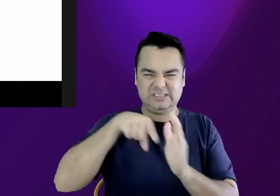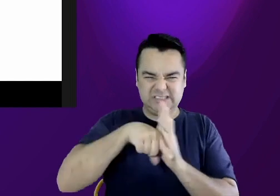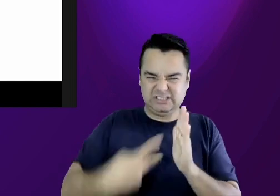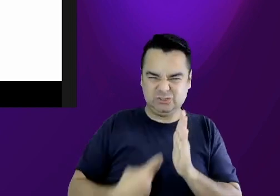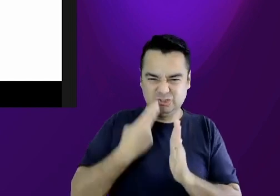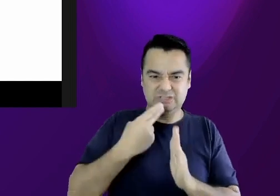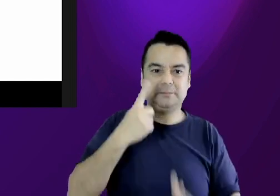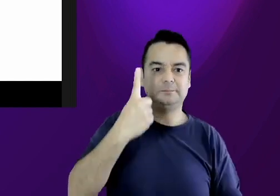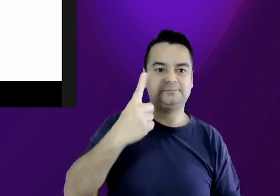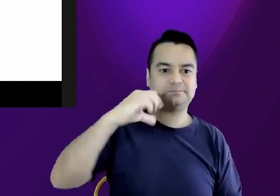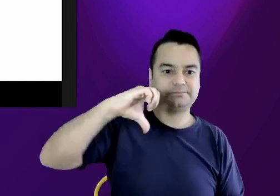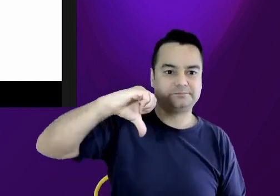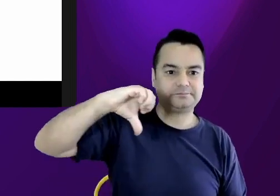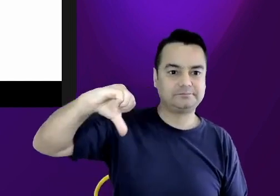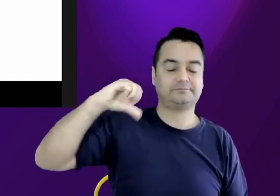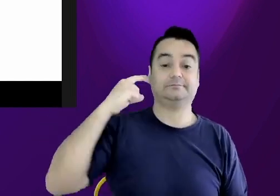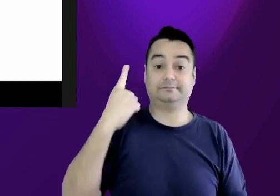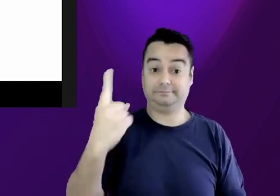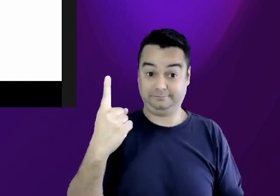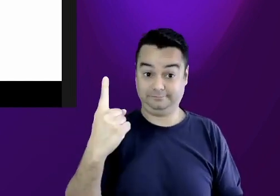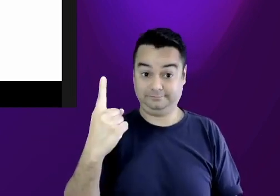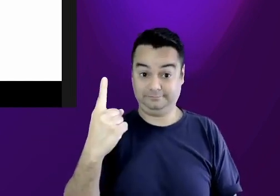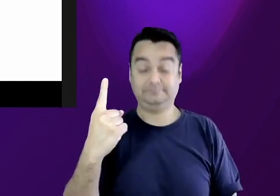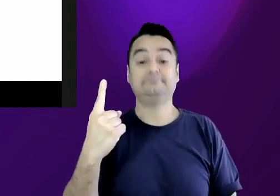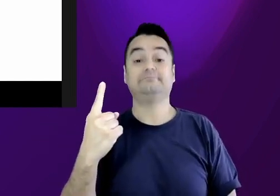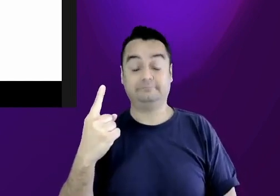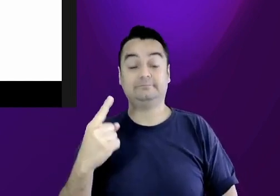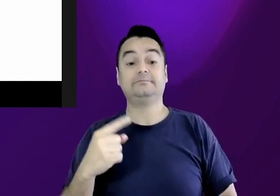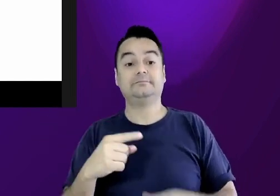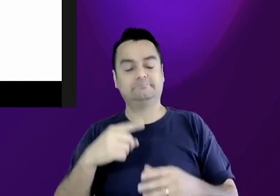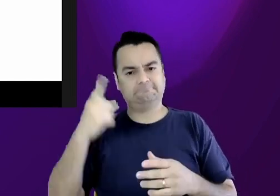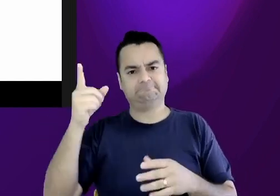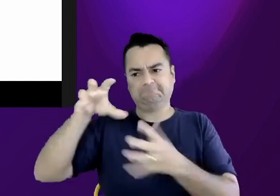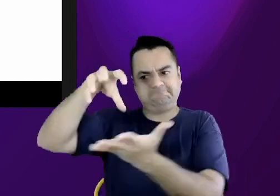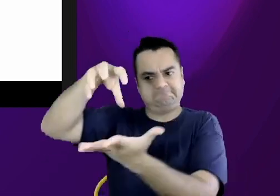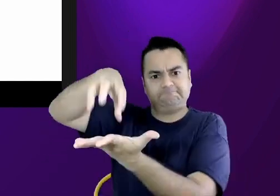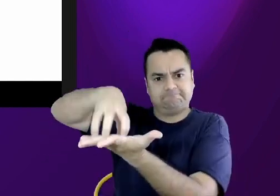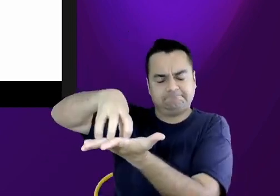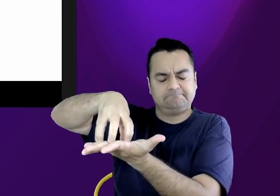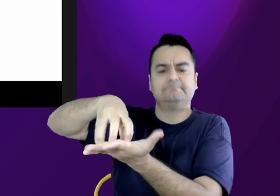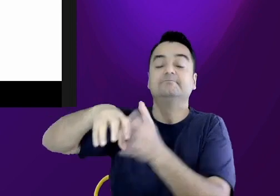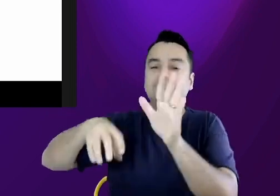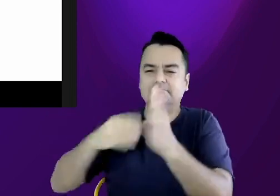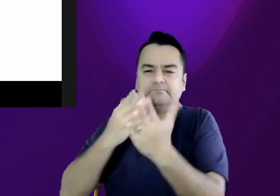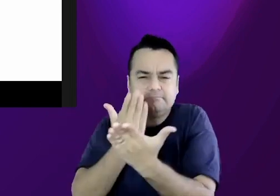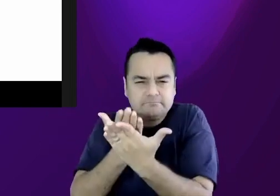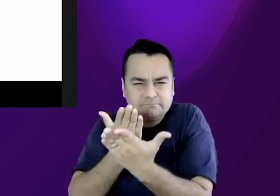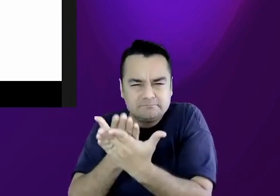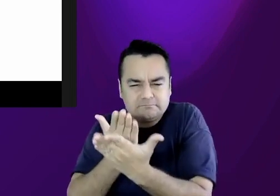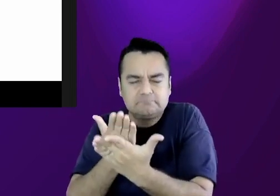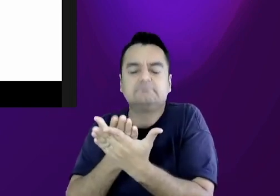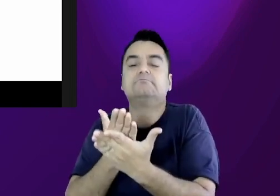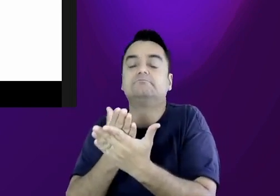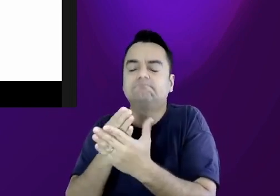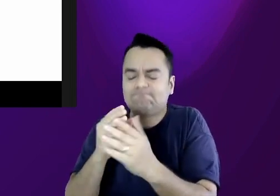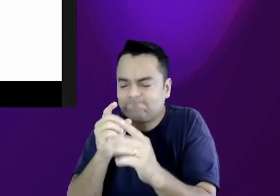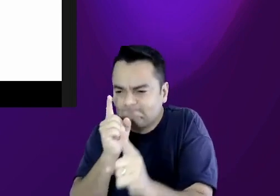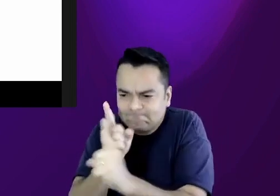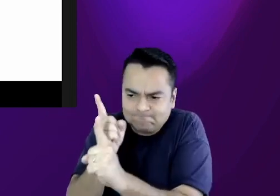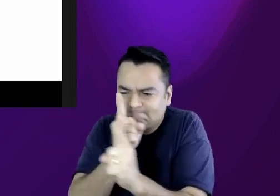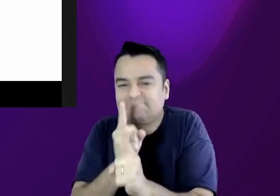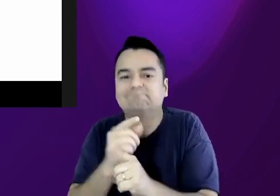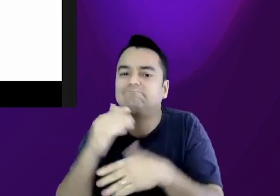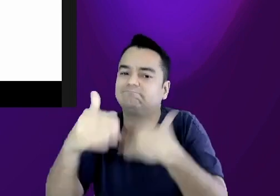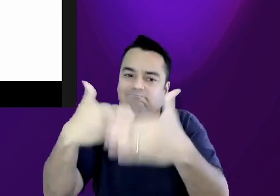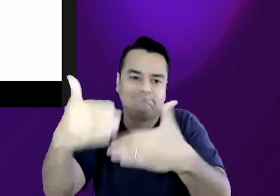método foi se popularizando, principalmente nos centros de referência, mas estudos sólidos e alto nível de evidência nós só tivemos mais